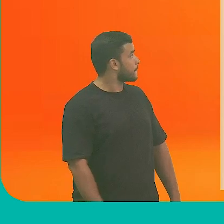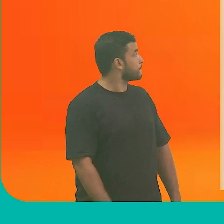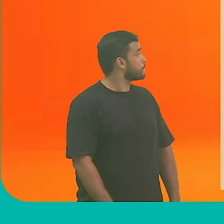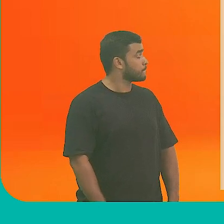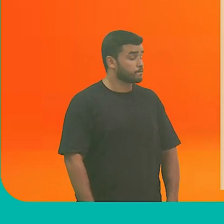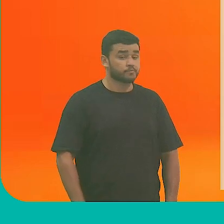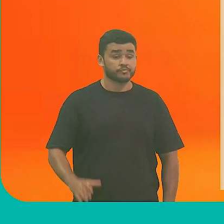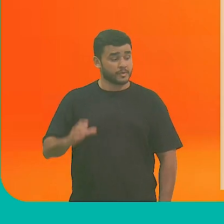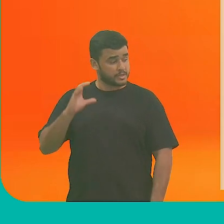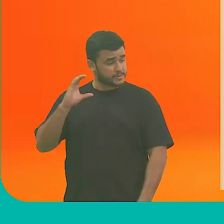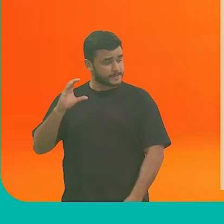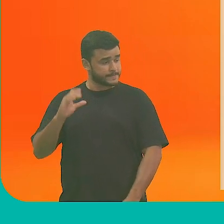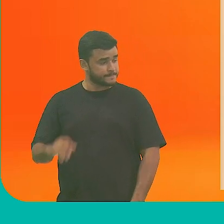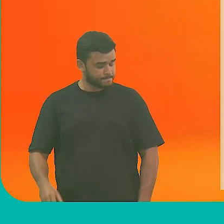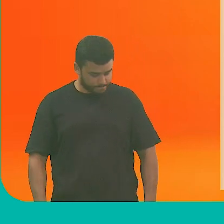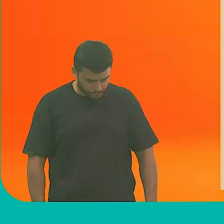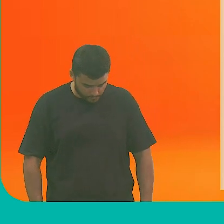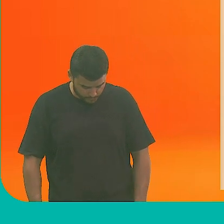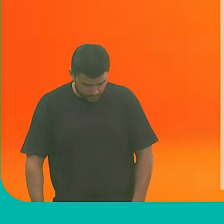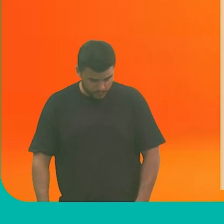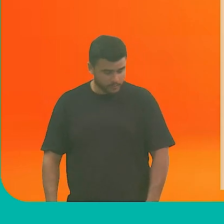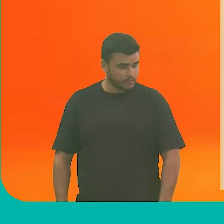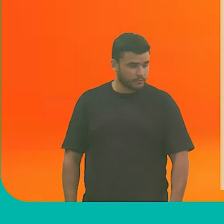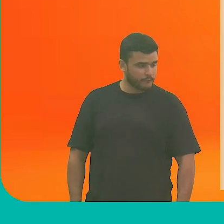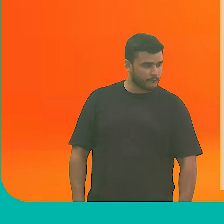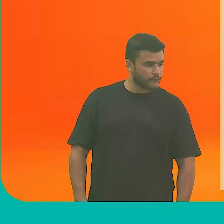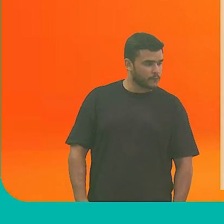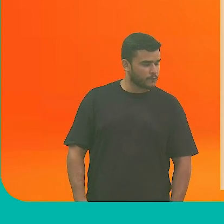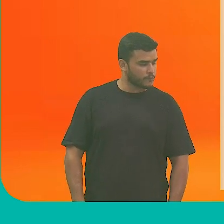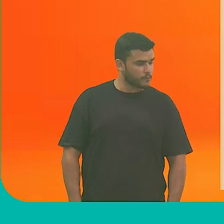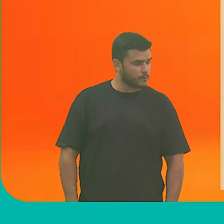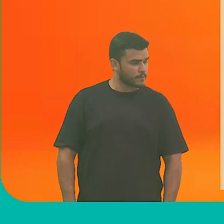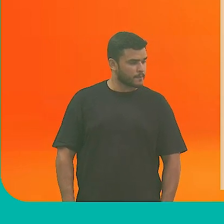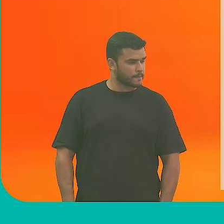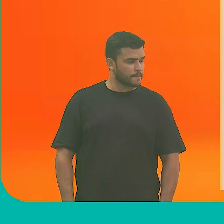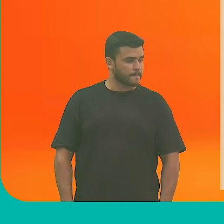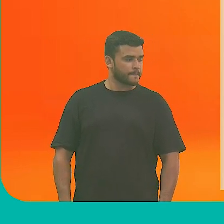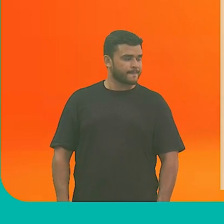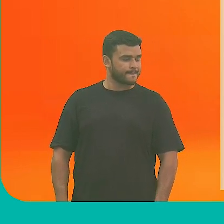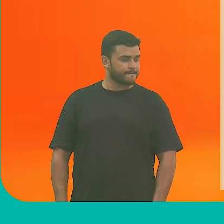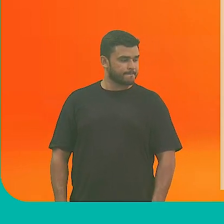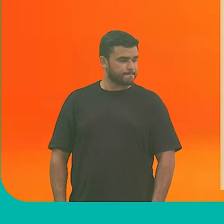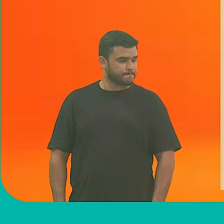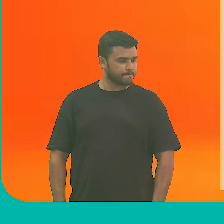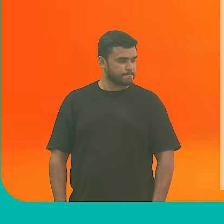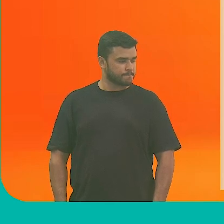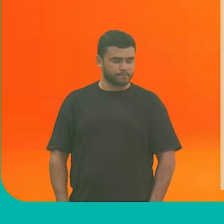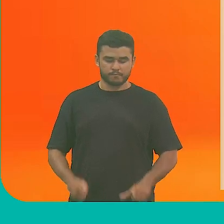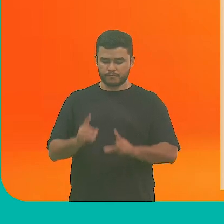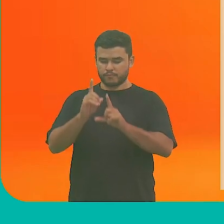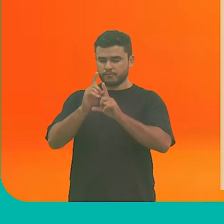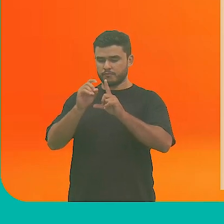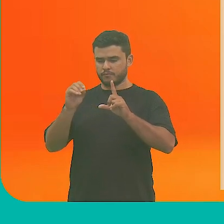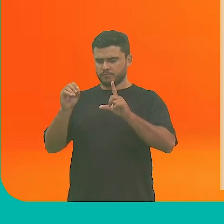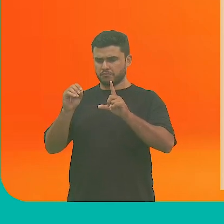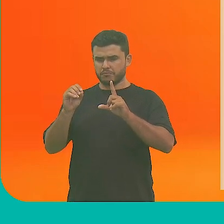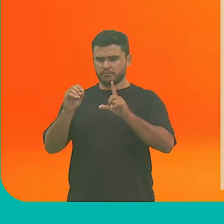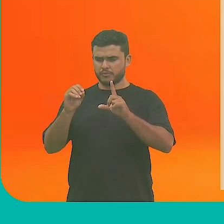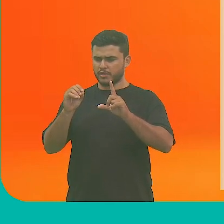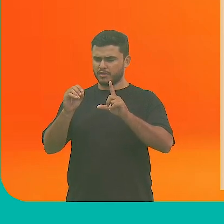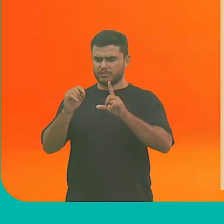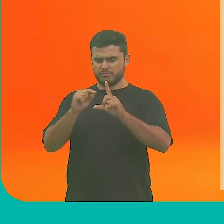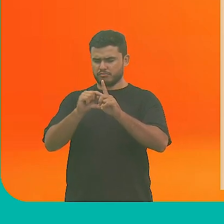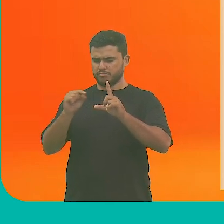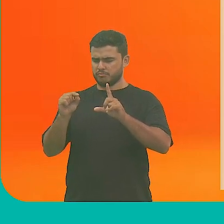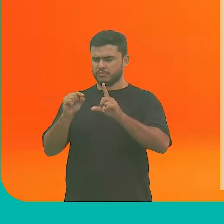Bora para o item C. No item C ele está dizendo que é 100. Depois há uma quebra, também já está